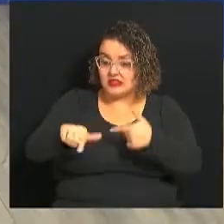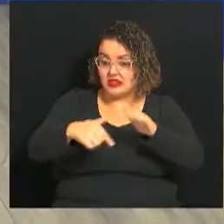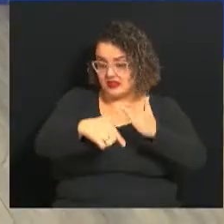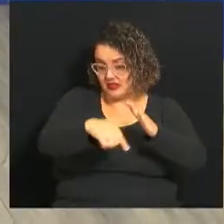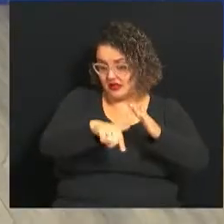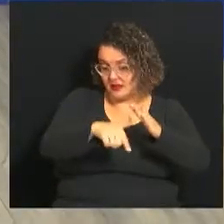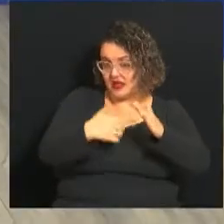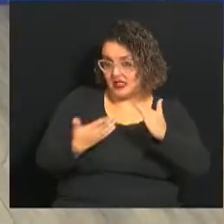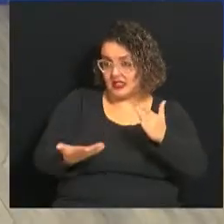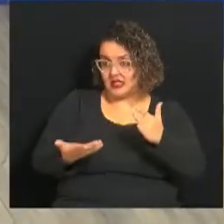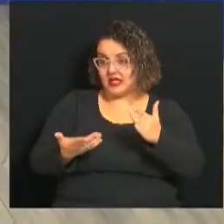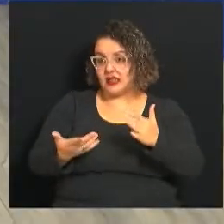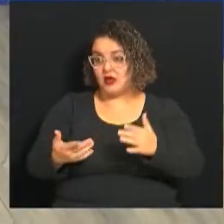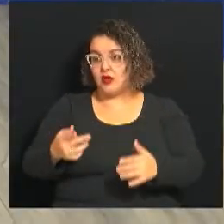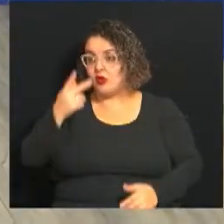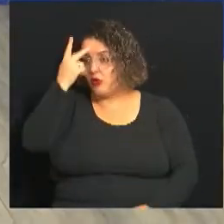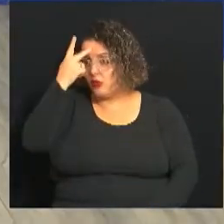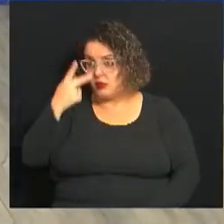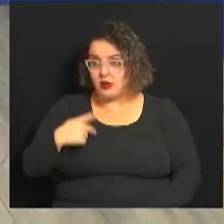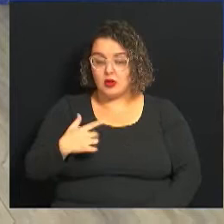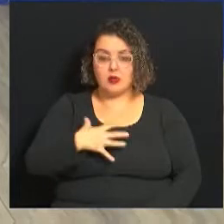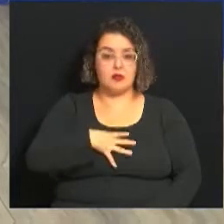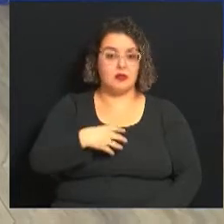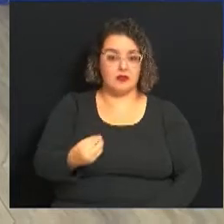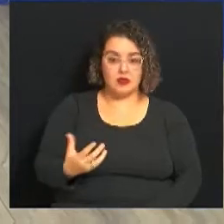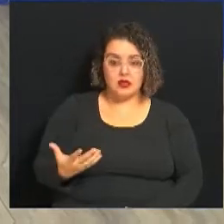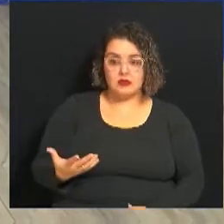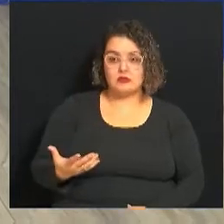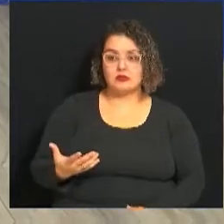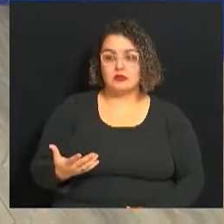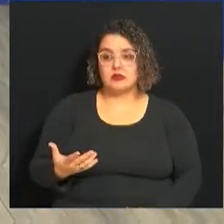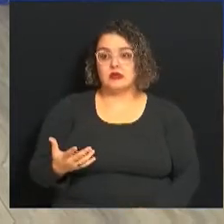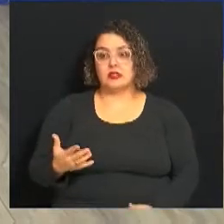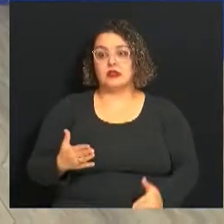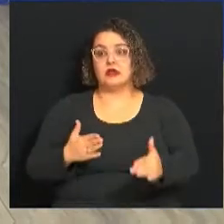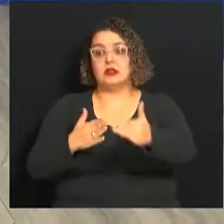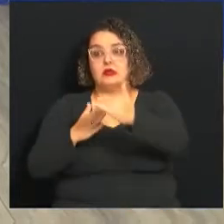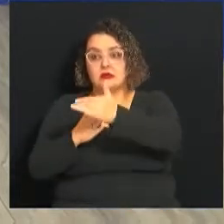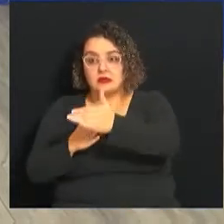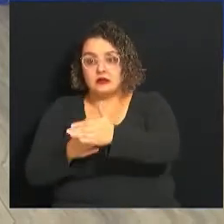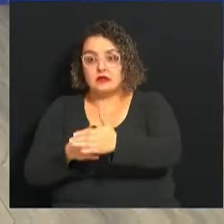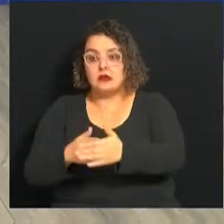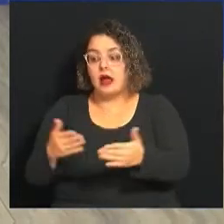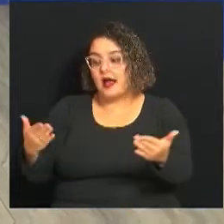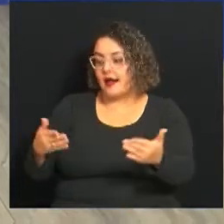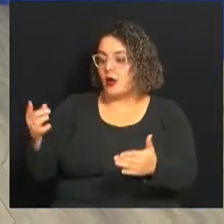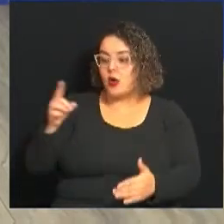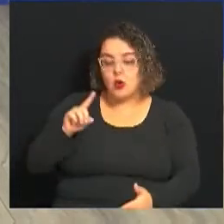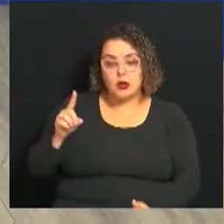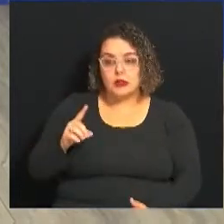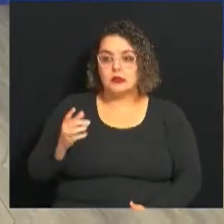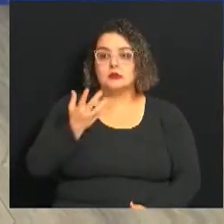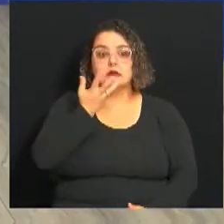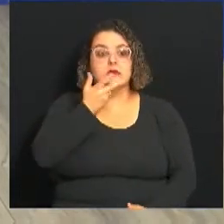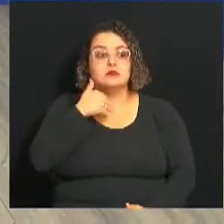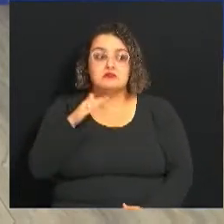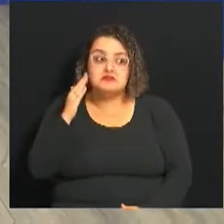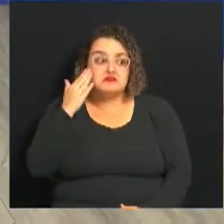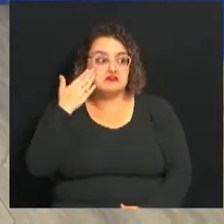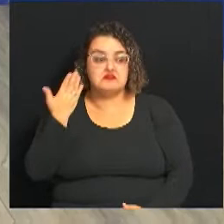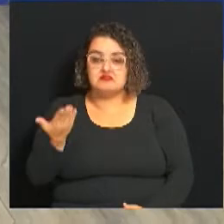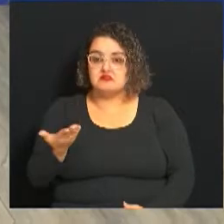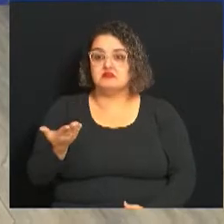office, está com o próprio filho, e ter que dar um limite, ter que falar agora não, e a criança não entender, e às vezes ela